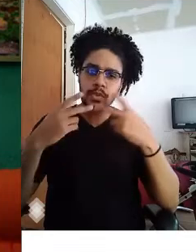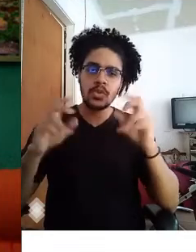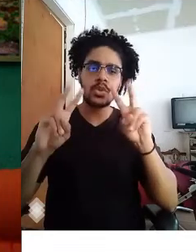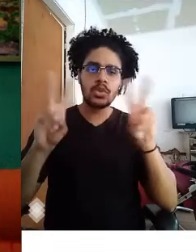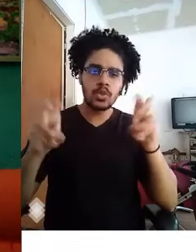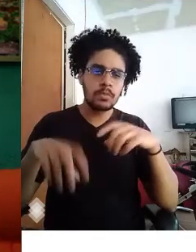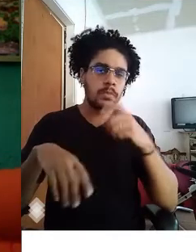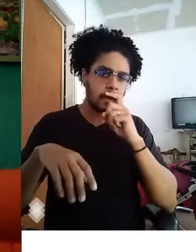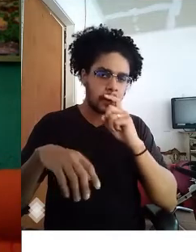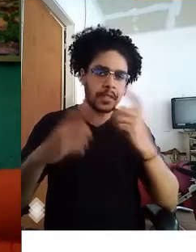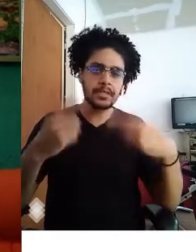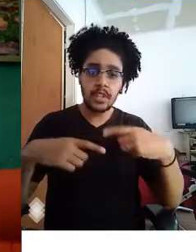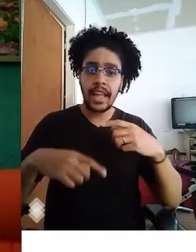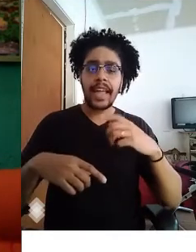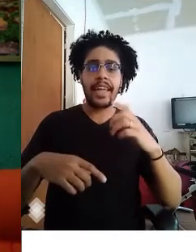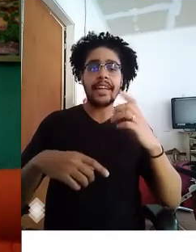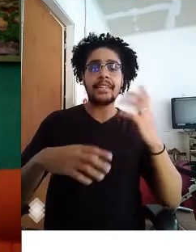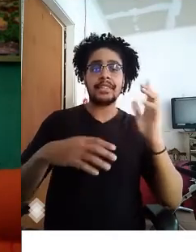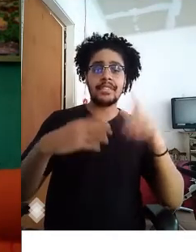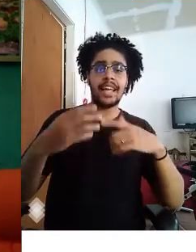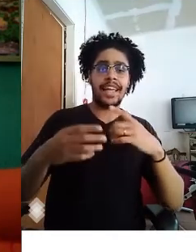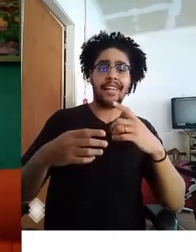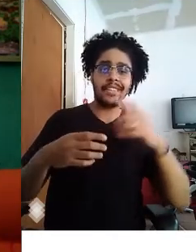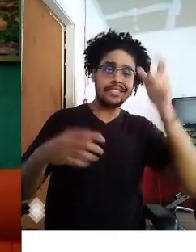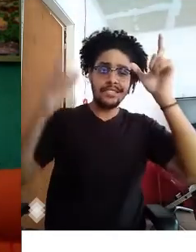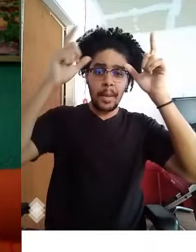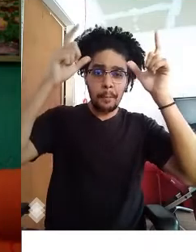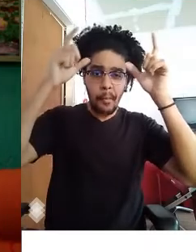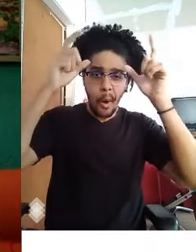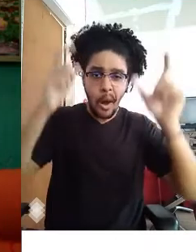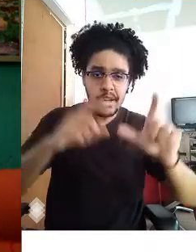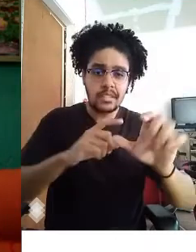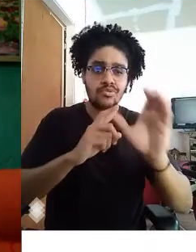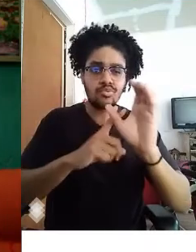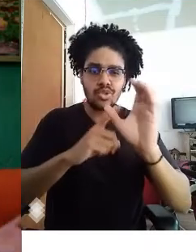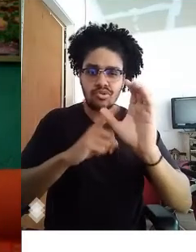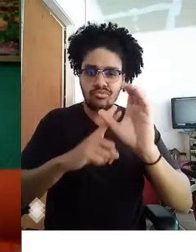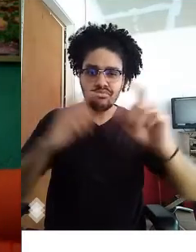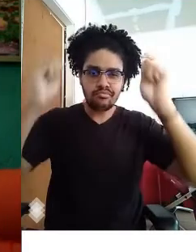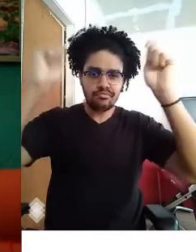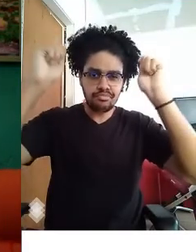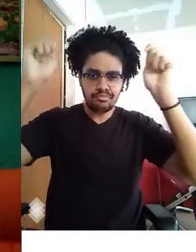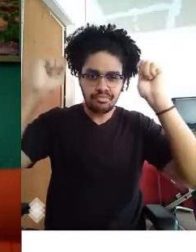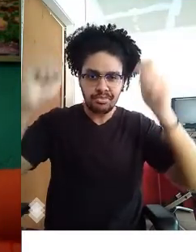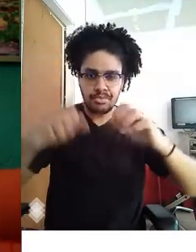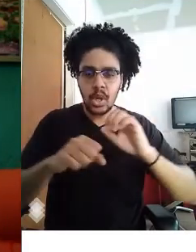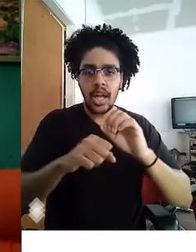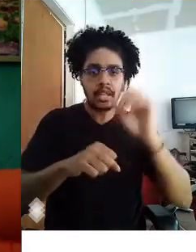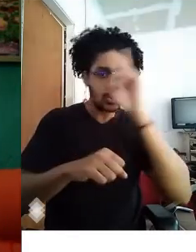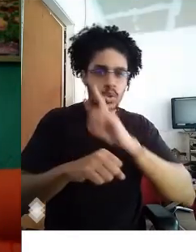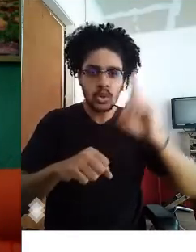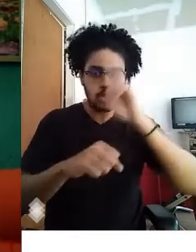elementos, narrativas da antiga Guerra Fria, de comunista é o demônio, como vocês podem ter